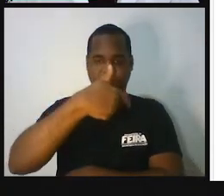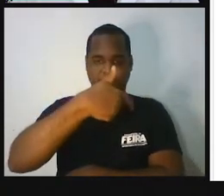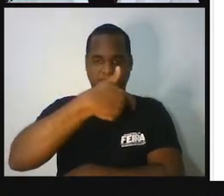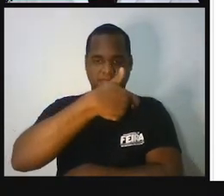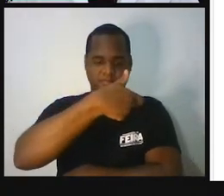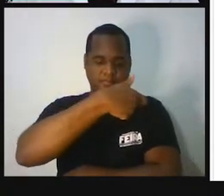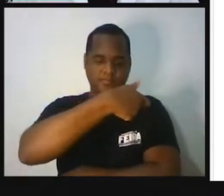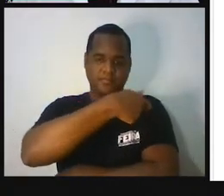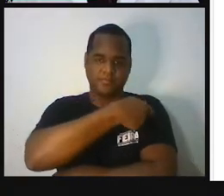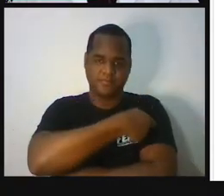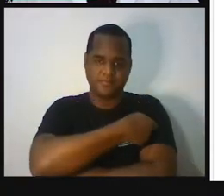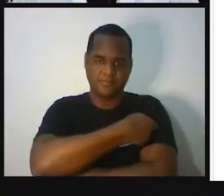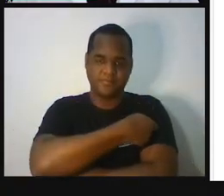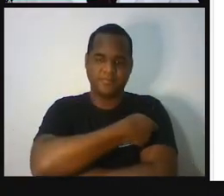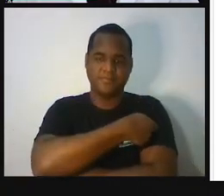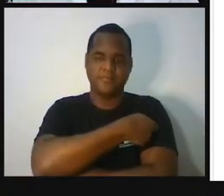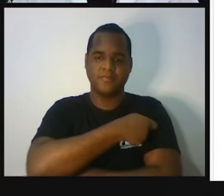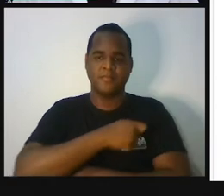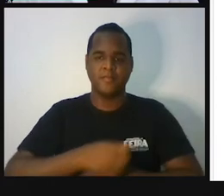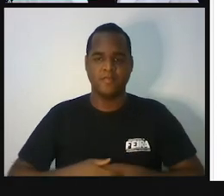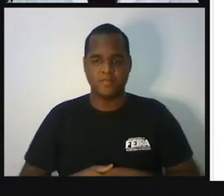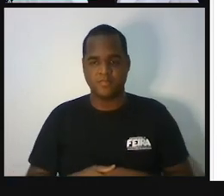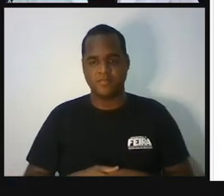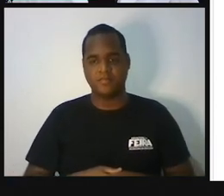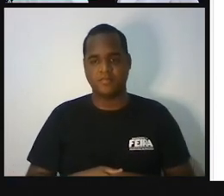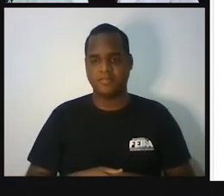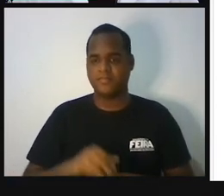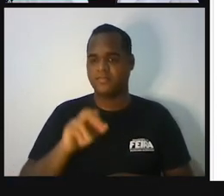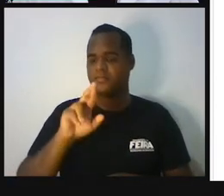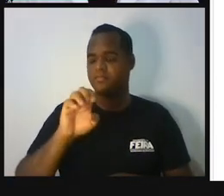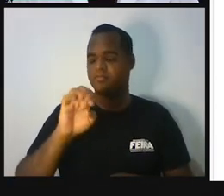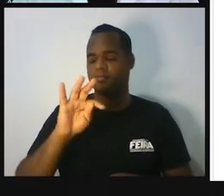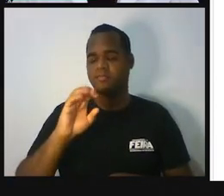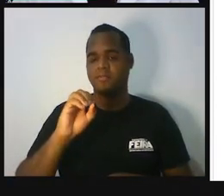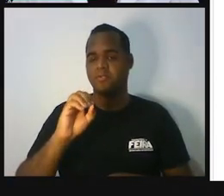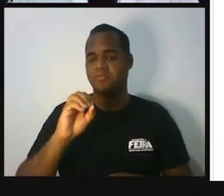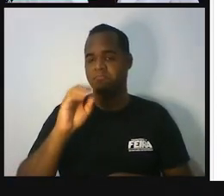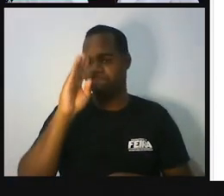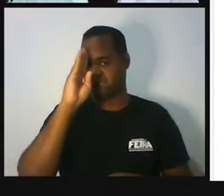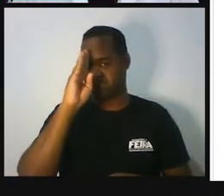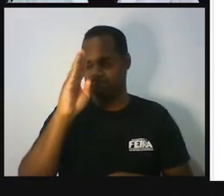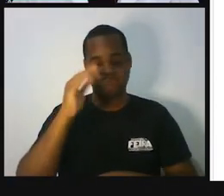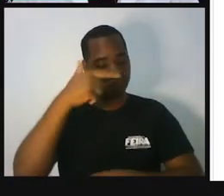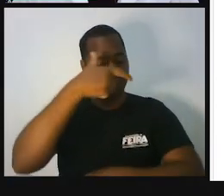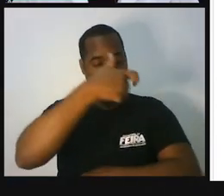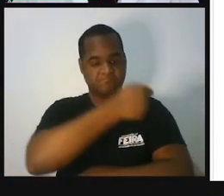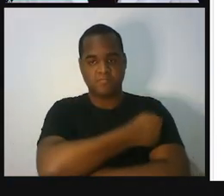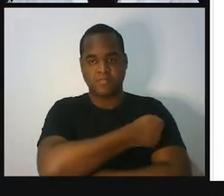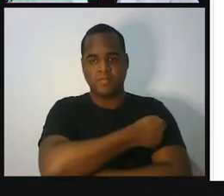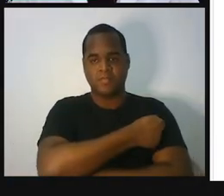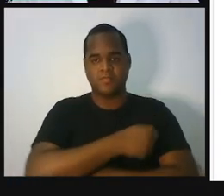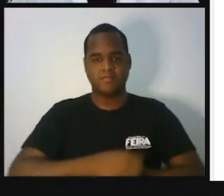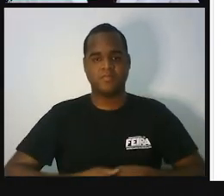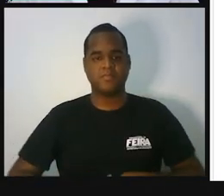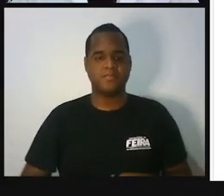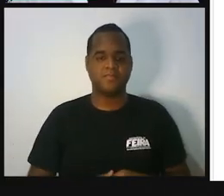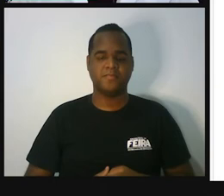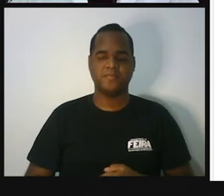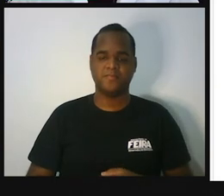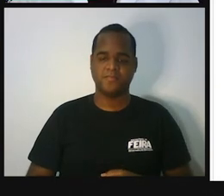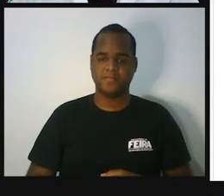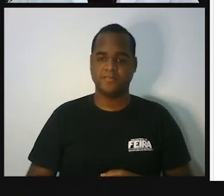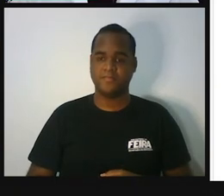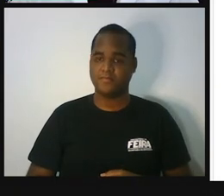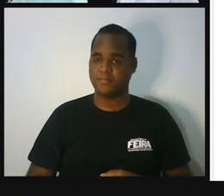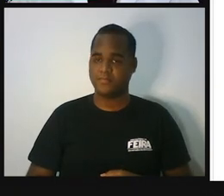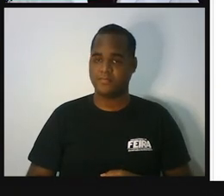para baixo no braço ré ela entra reta ó de cima para baixo e